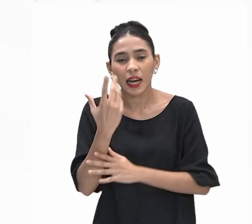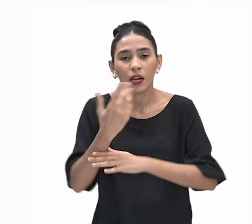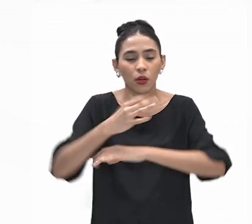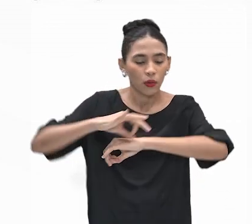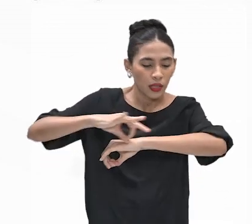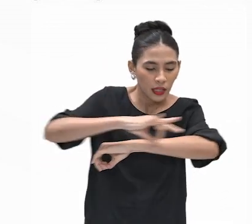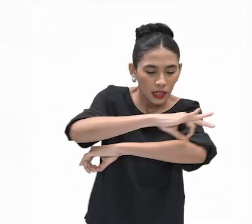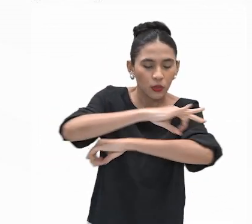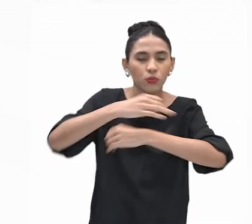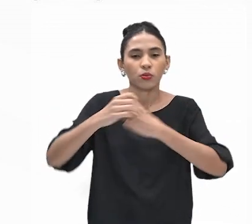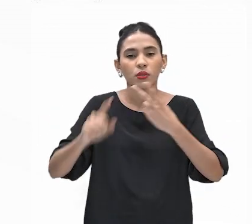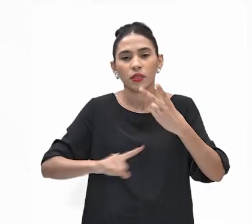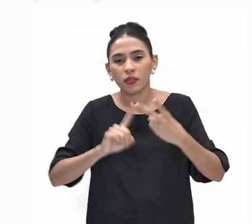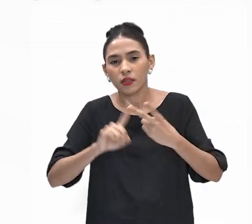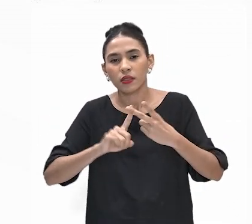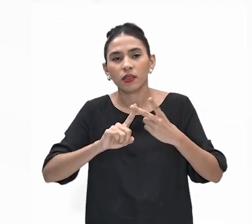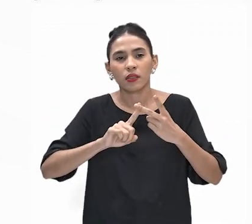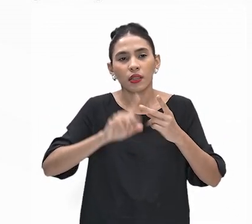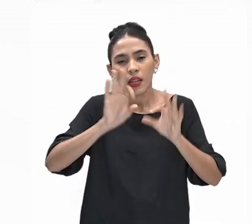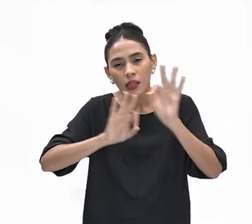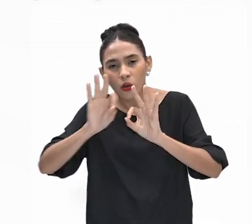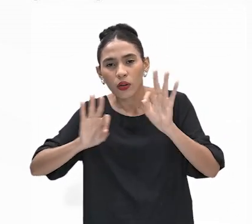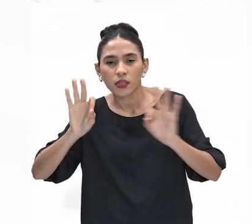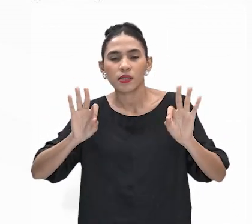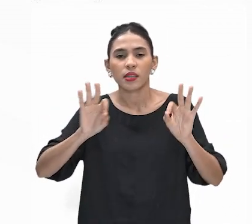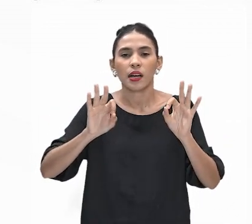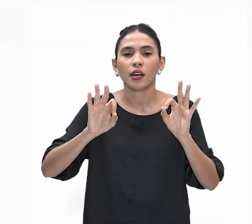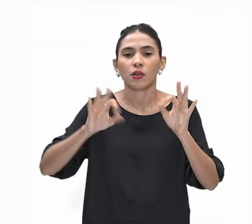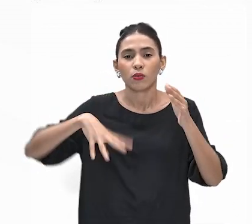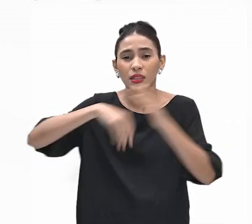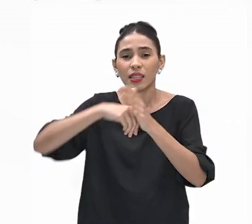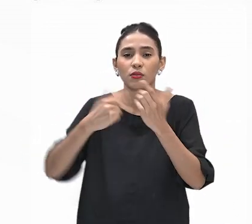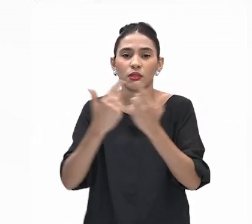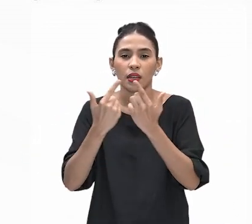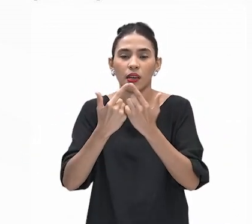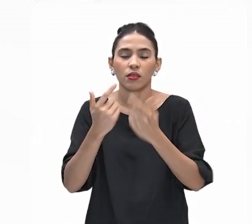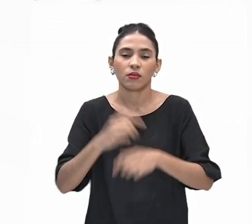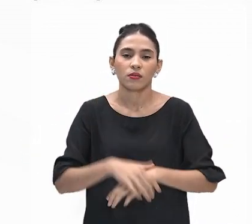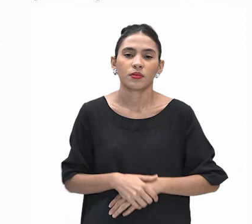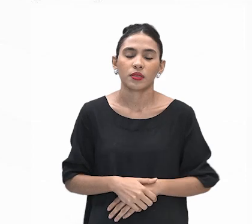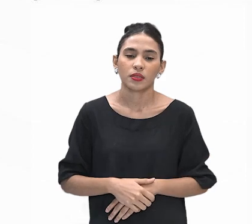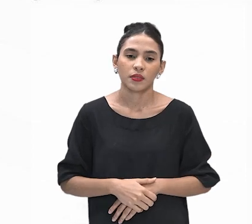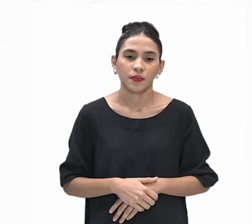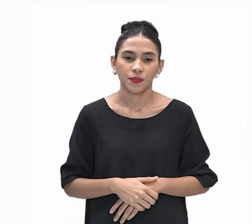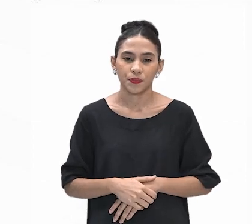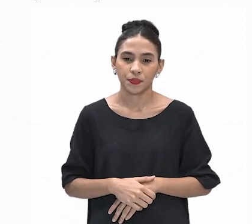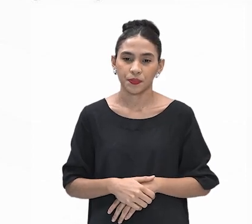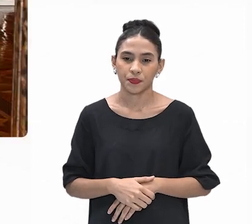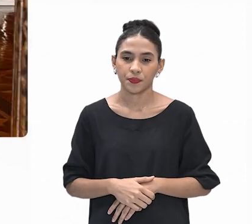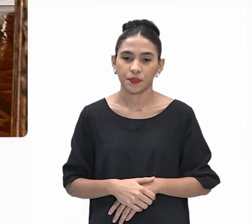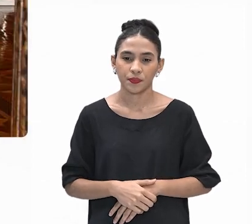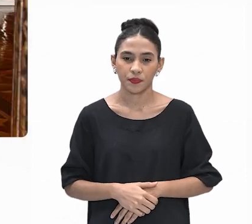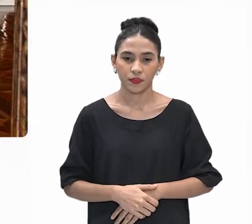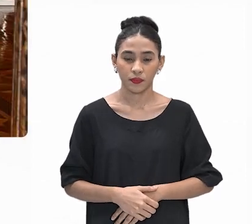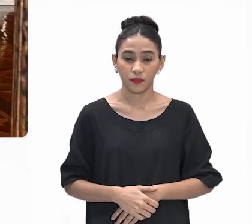toda a decoração do Teatro Amazonas na parte interna, certo? Vamos ver outra parte do